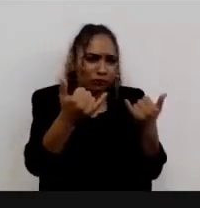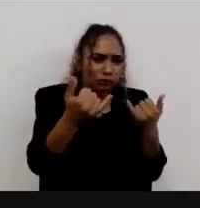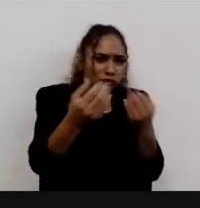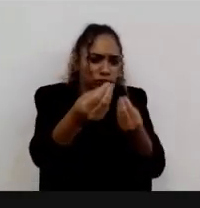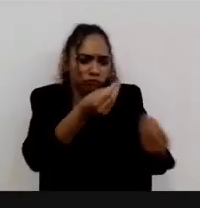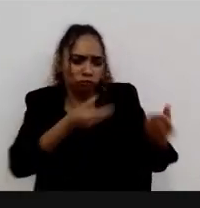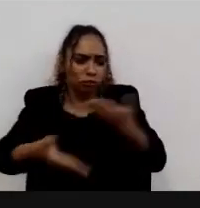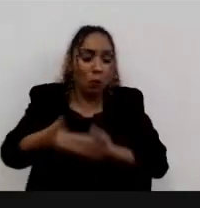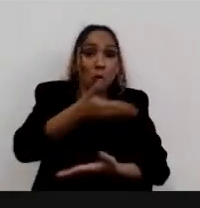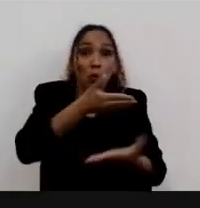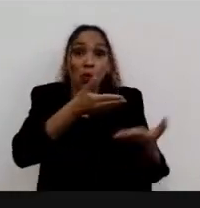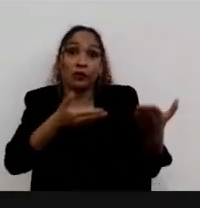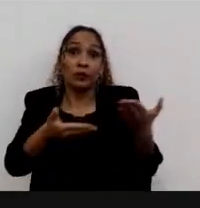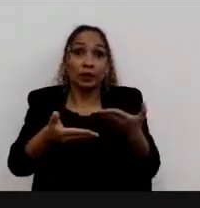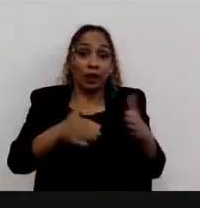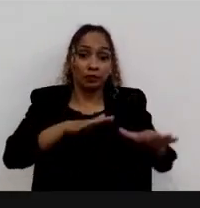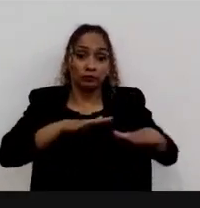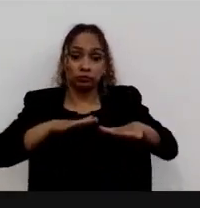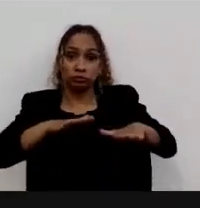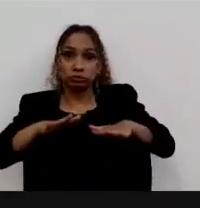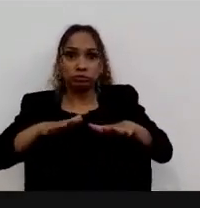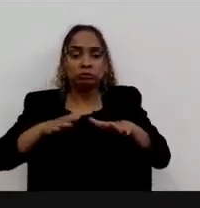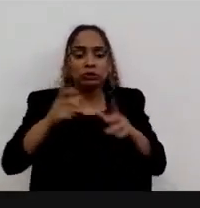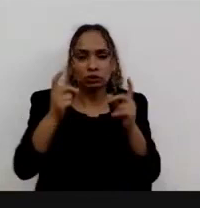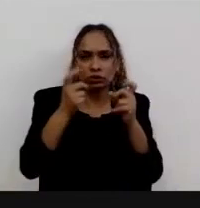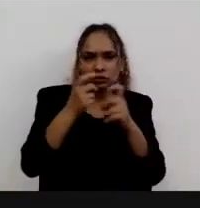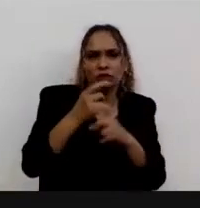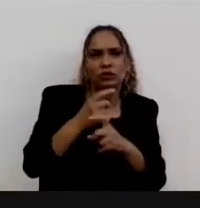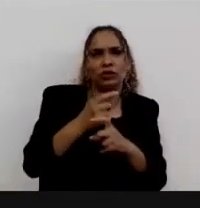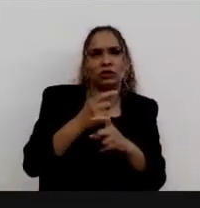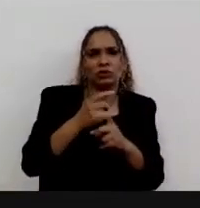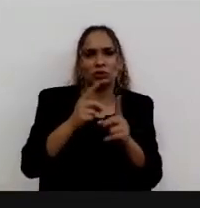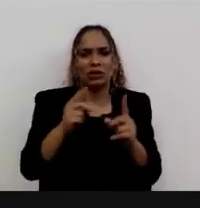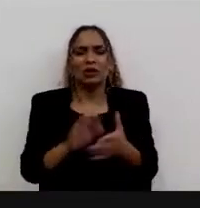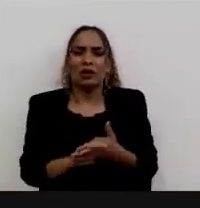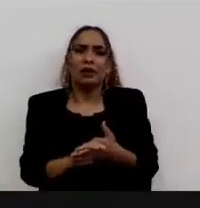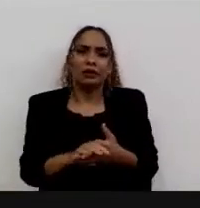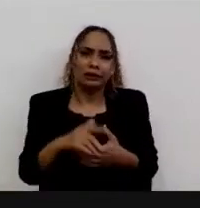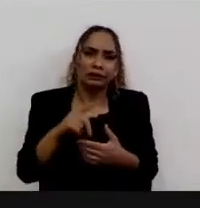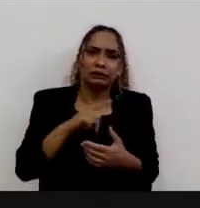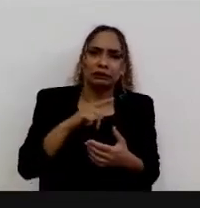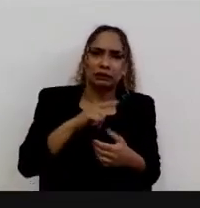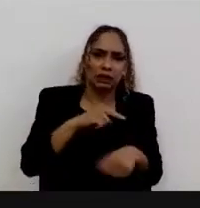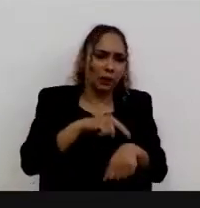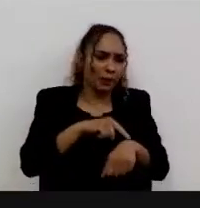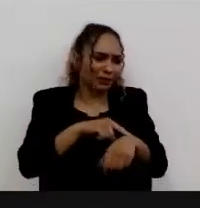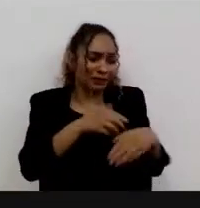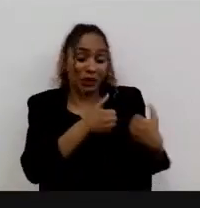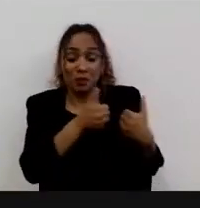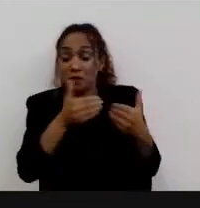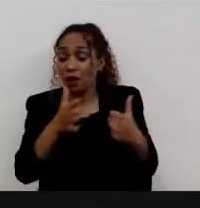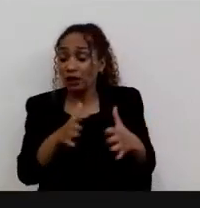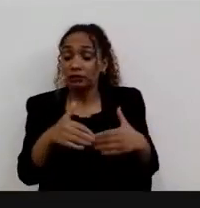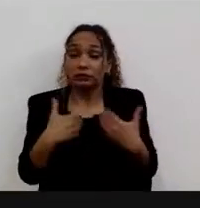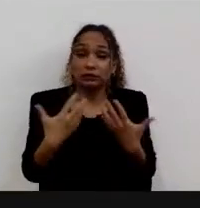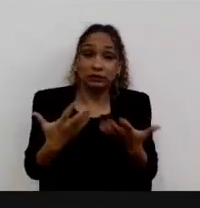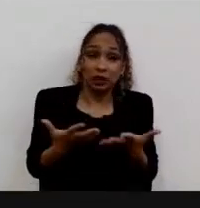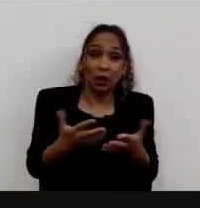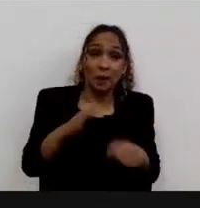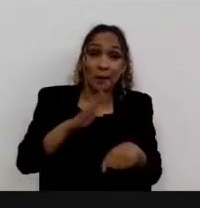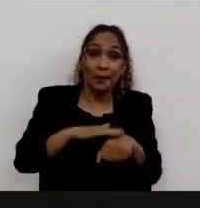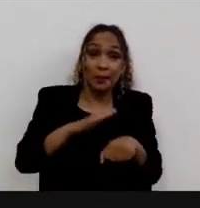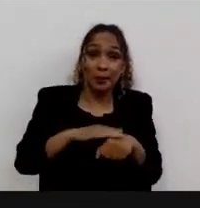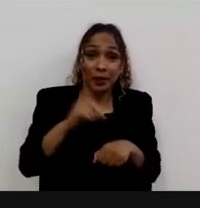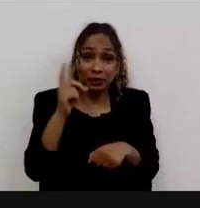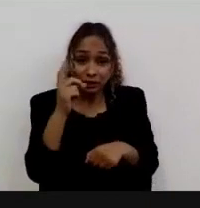sendo movimentadas, e as tramitações complexas que acontecem, prazos são abertos, enfim. E mais